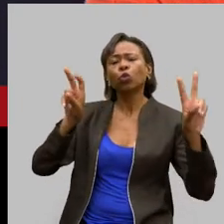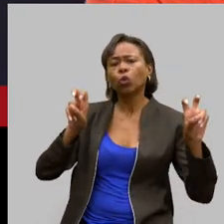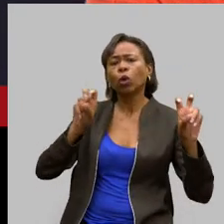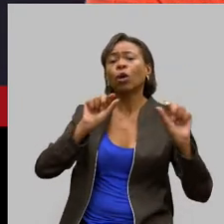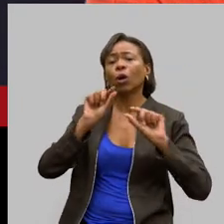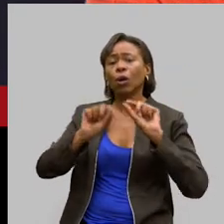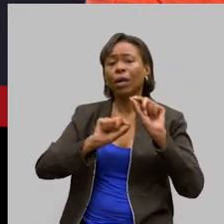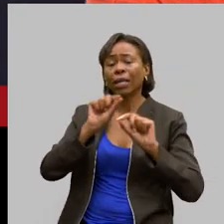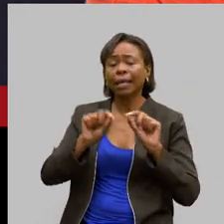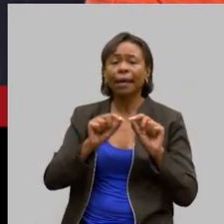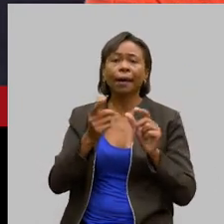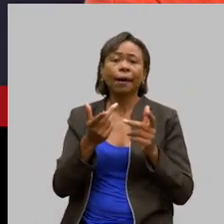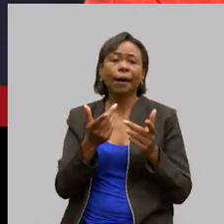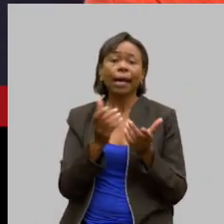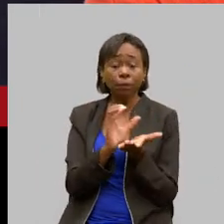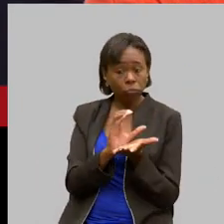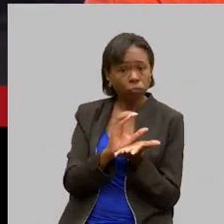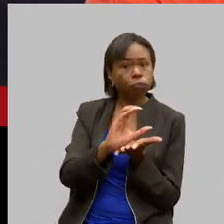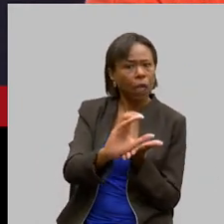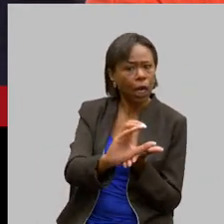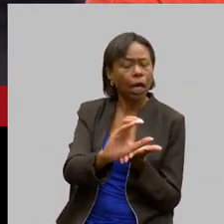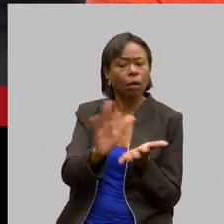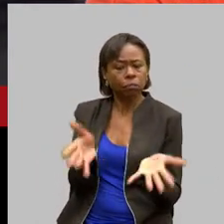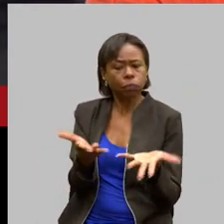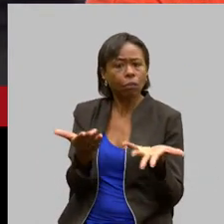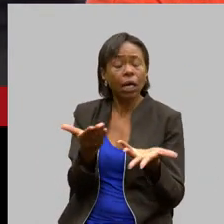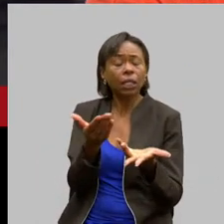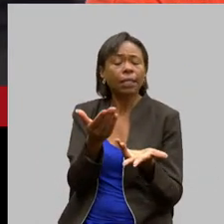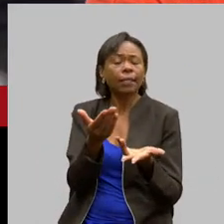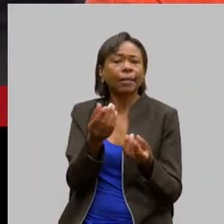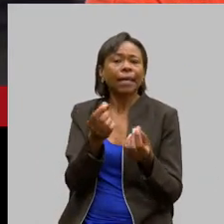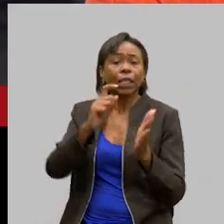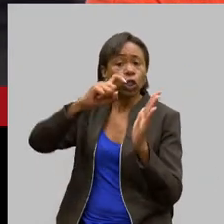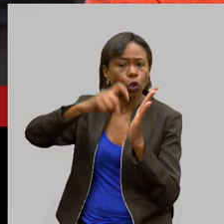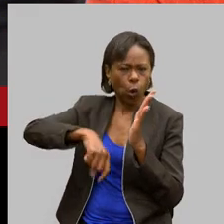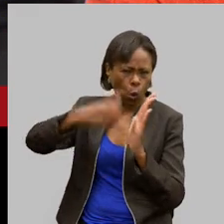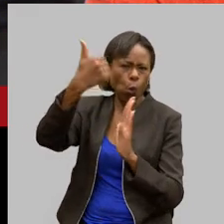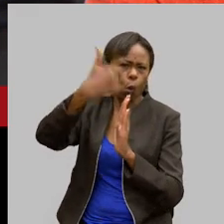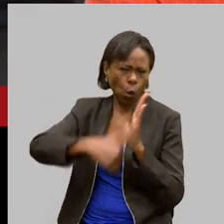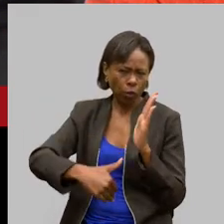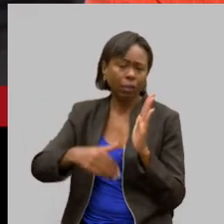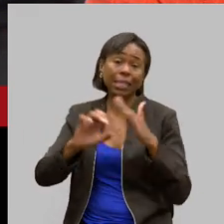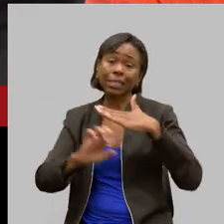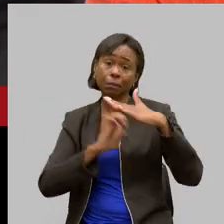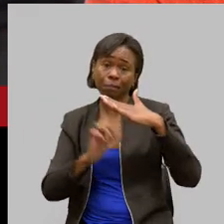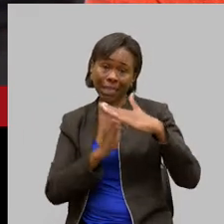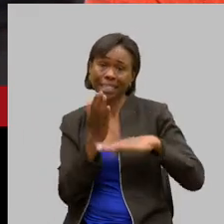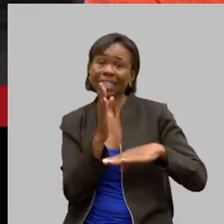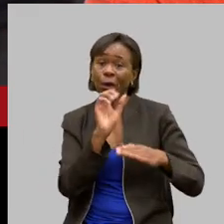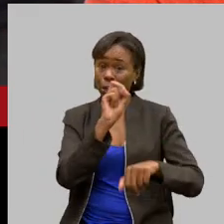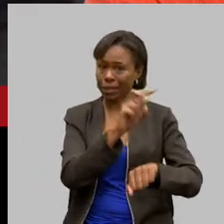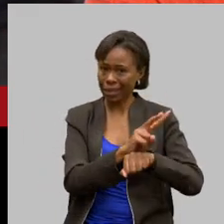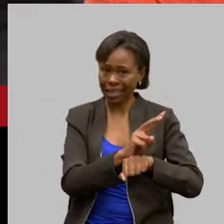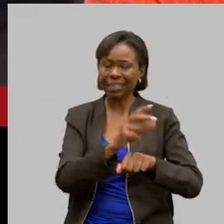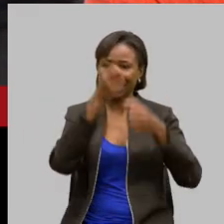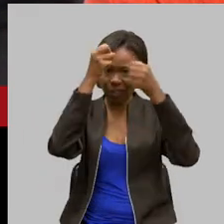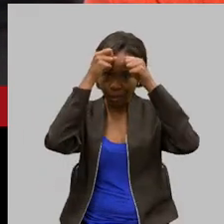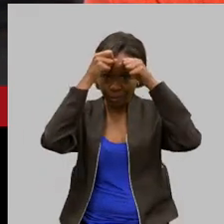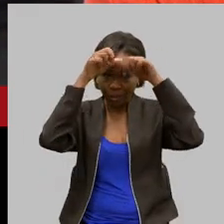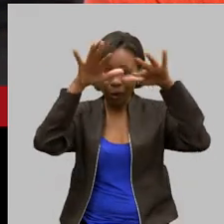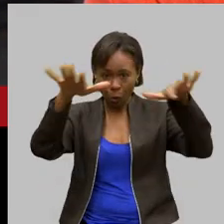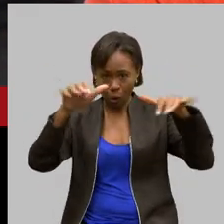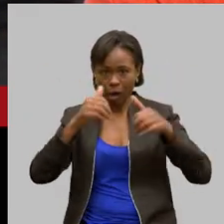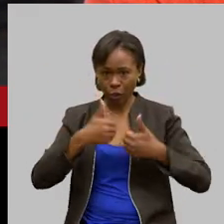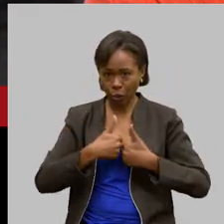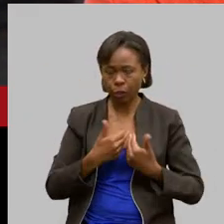incentivos fiscais para as empresas e paraos centros que contratassem pessoas autistas depois em 2004 uma